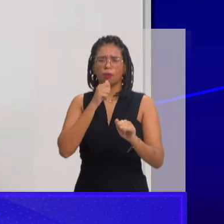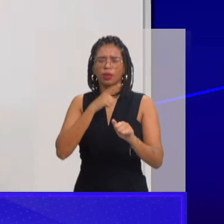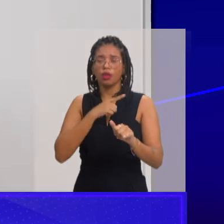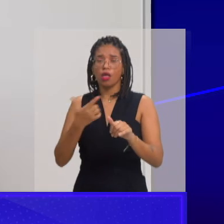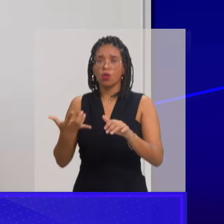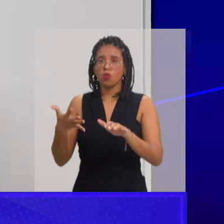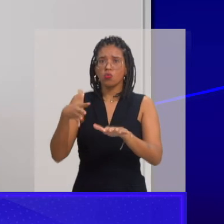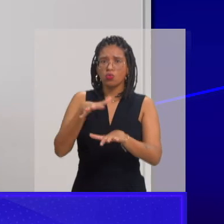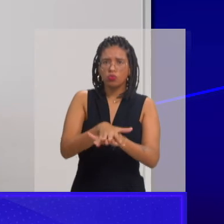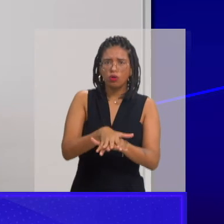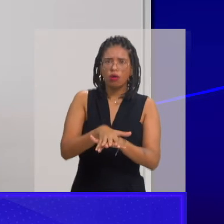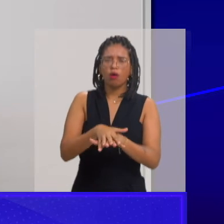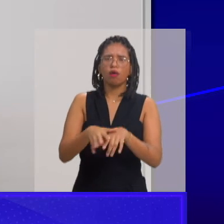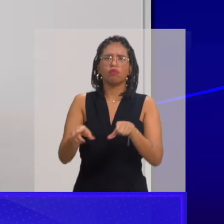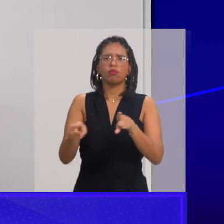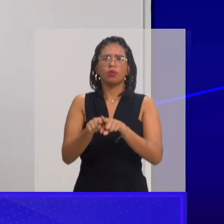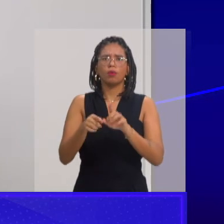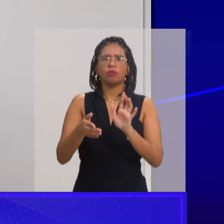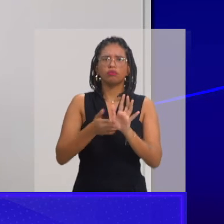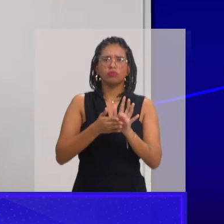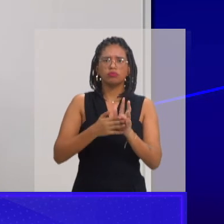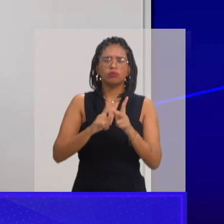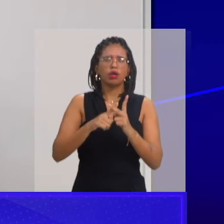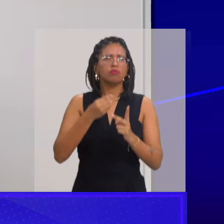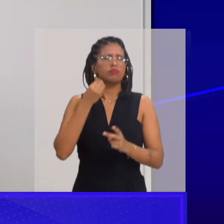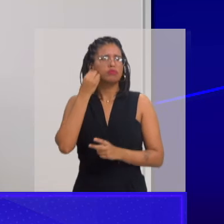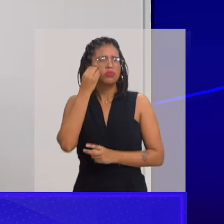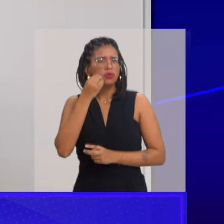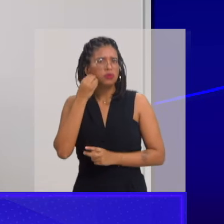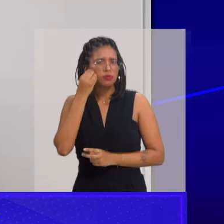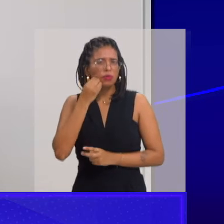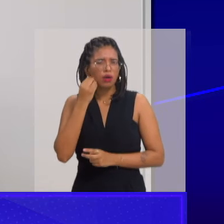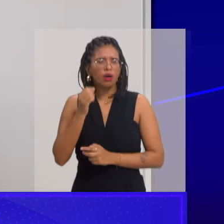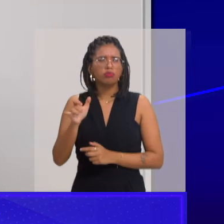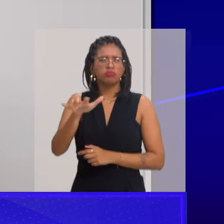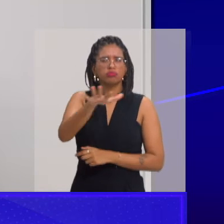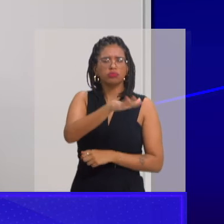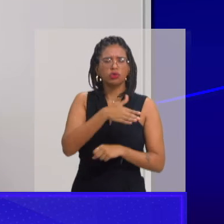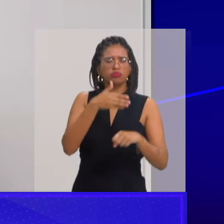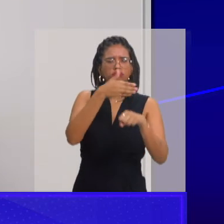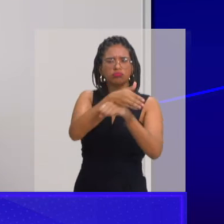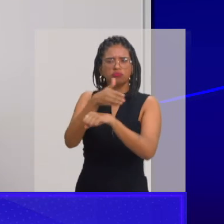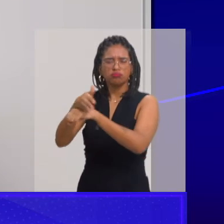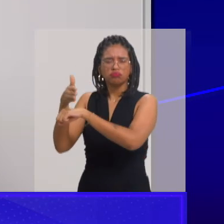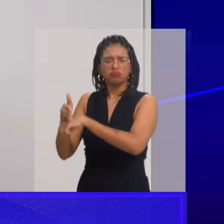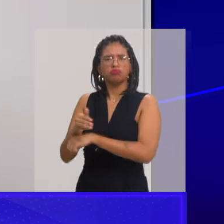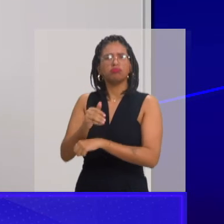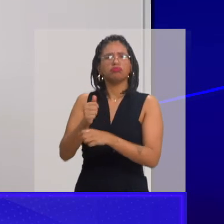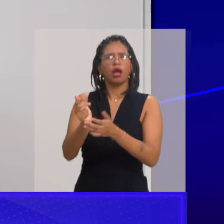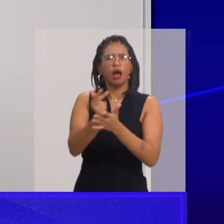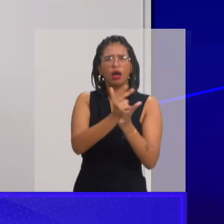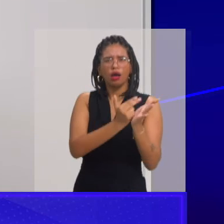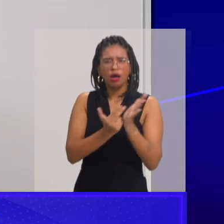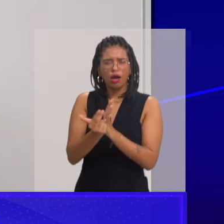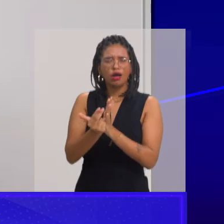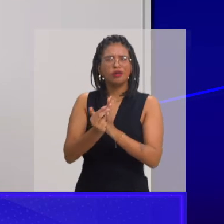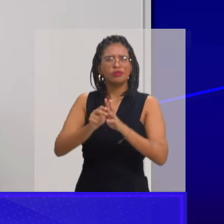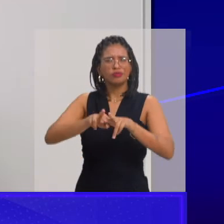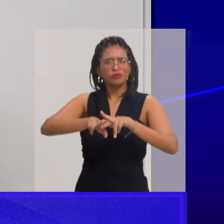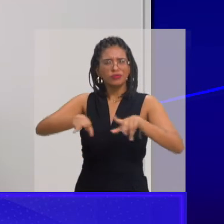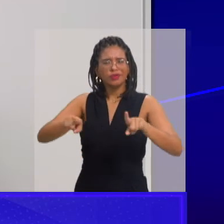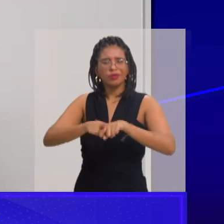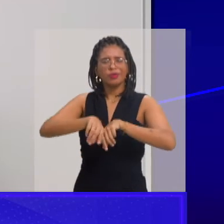como as nossas pautas de inclusão, como as nossas pautas de experimentação de ambiente, de ocupação de